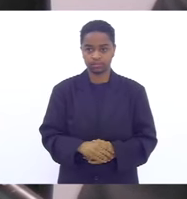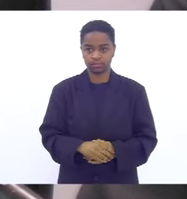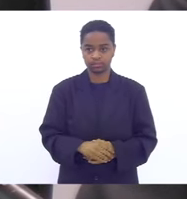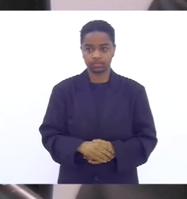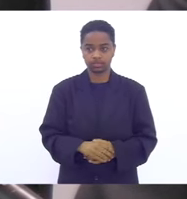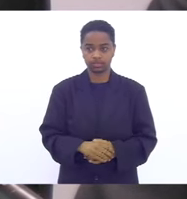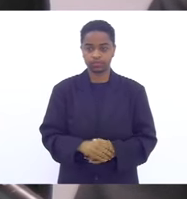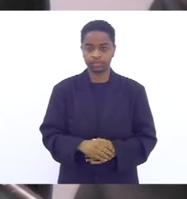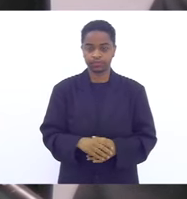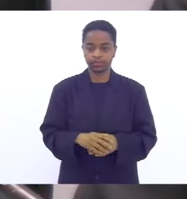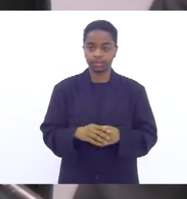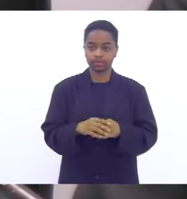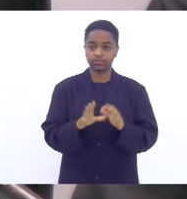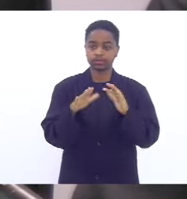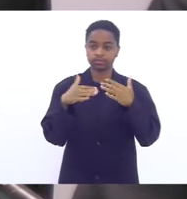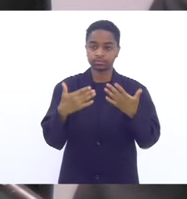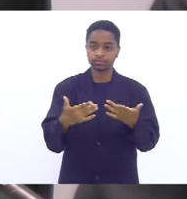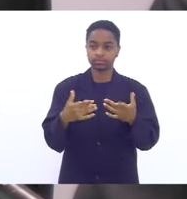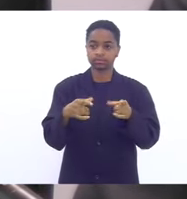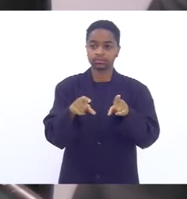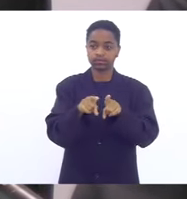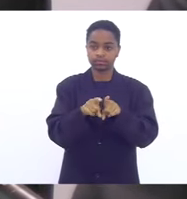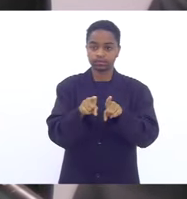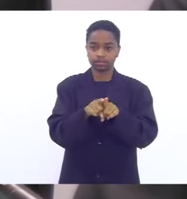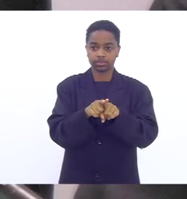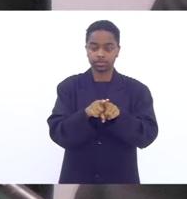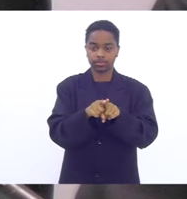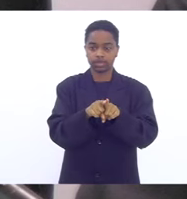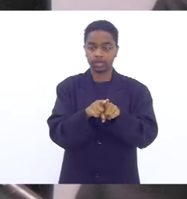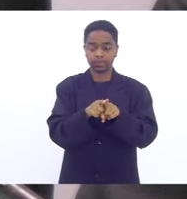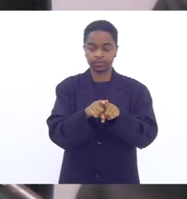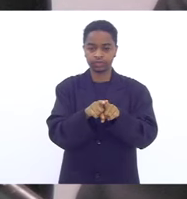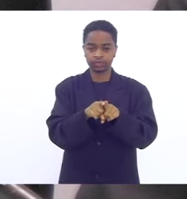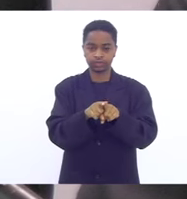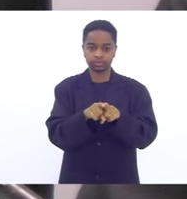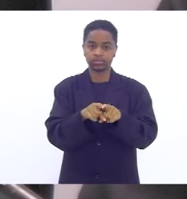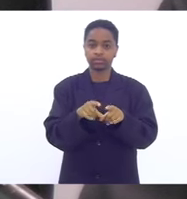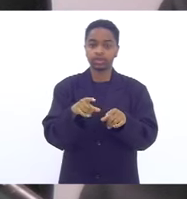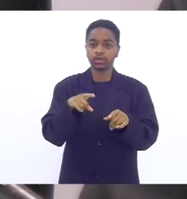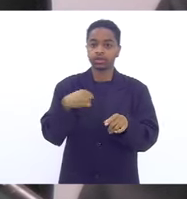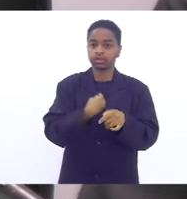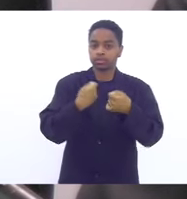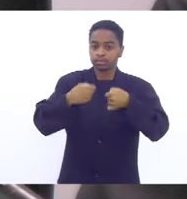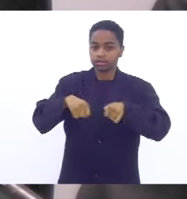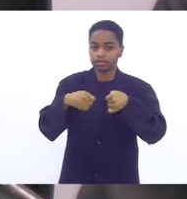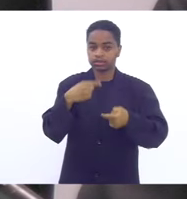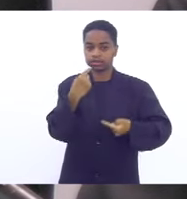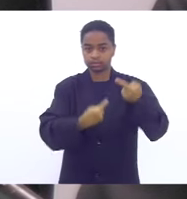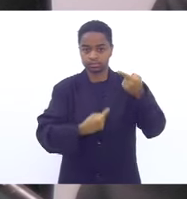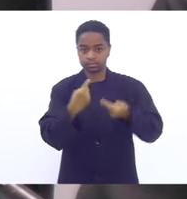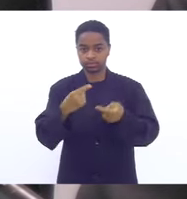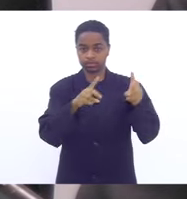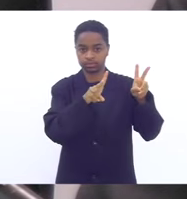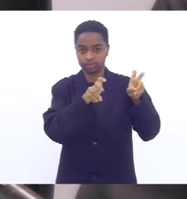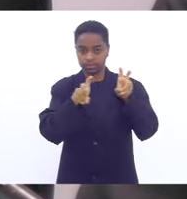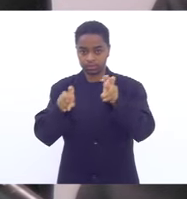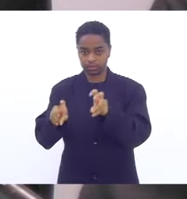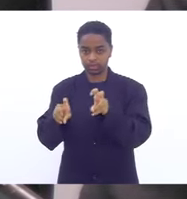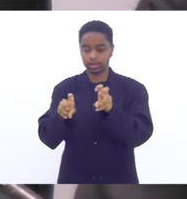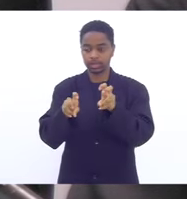é também de muita necessidade que a gente venha aqui a debater essas questões, que são